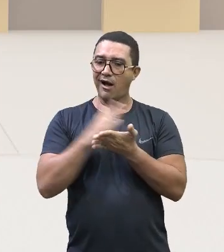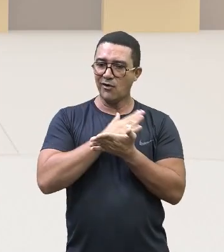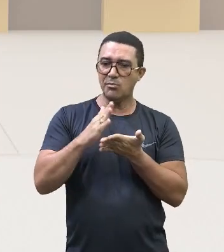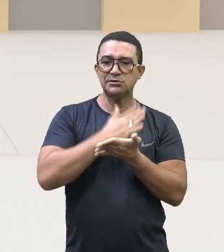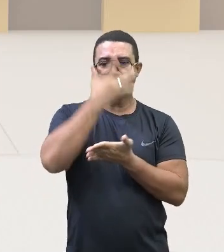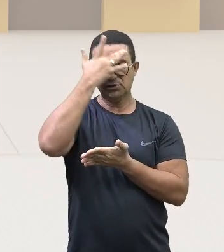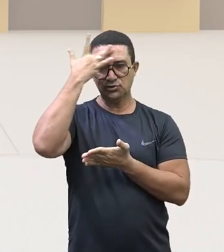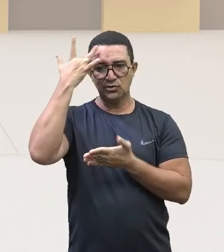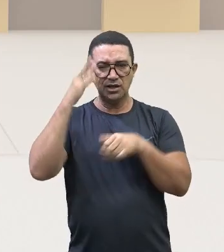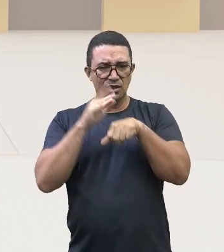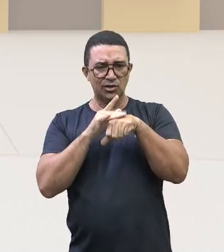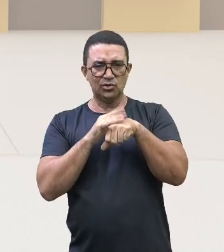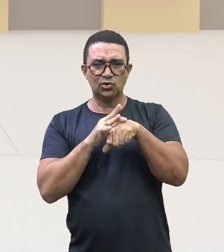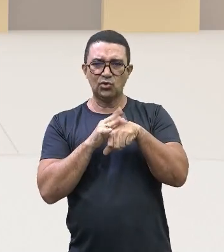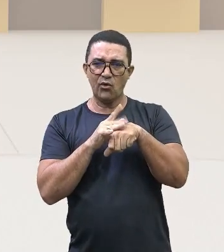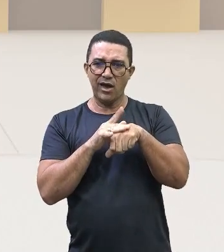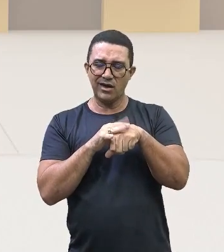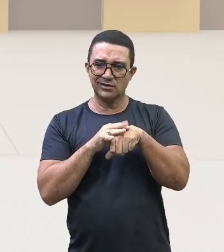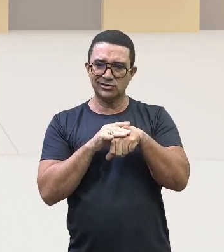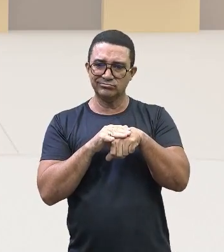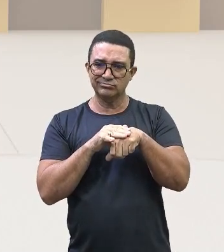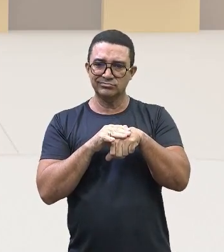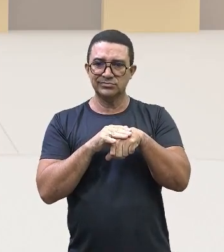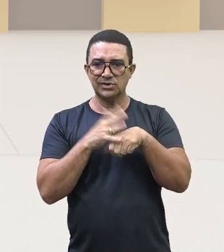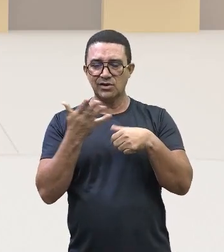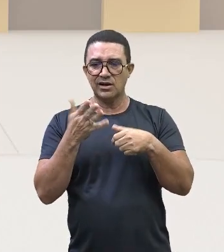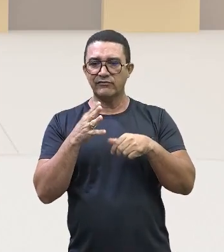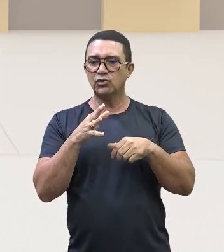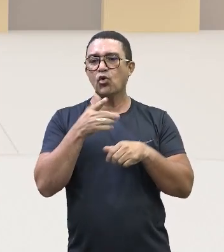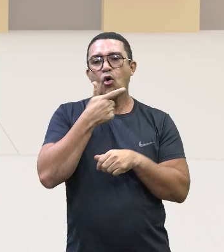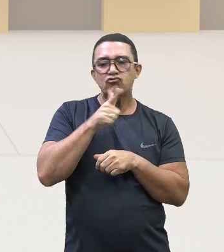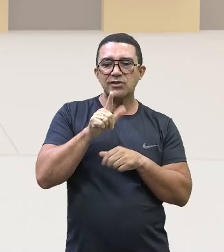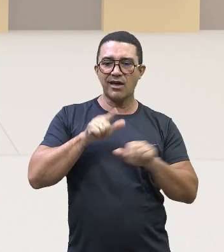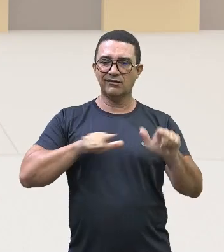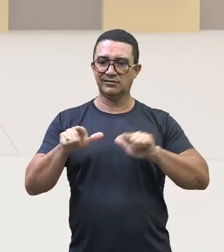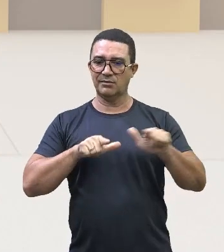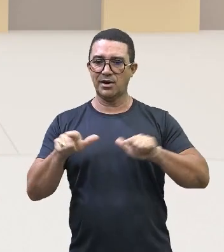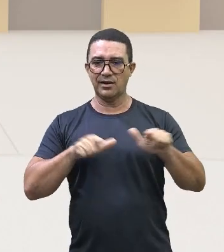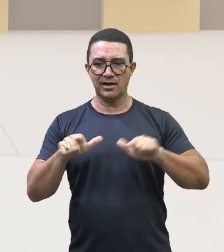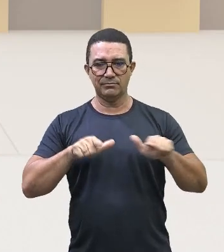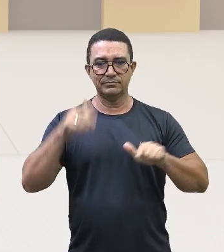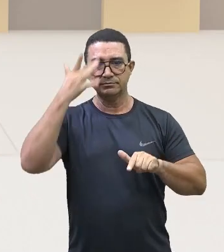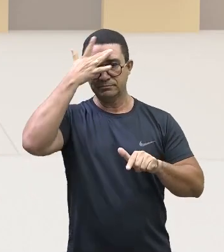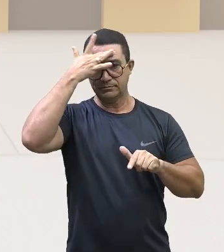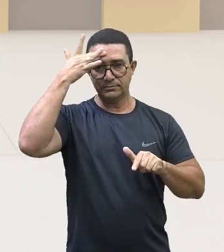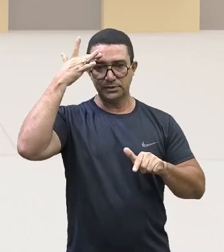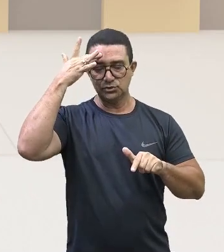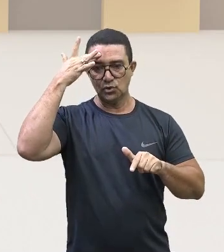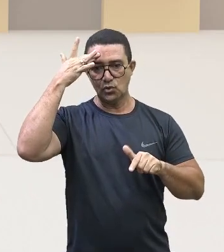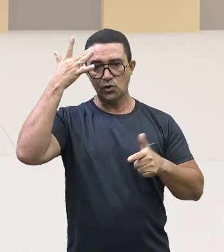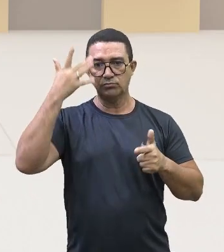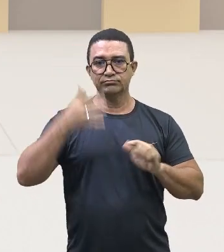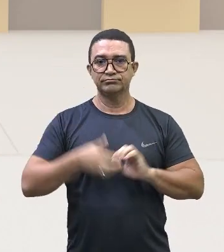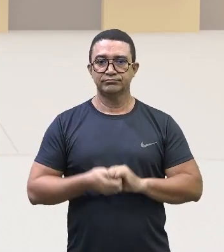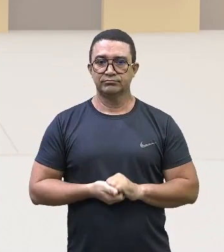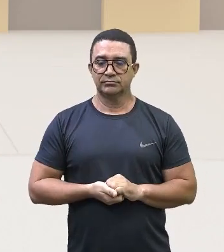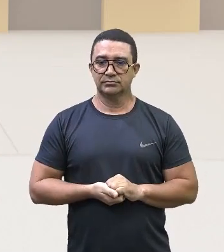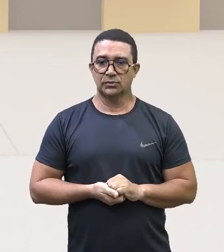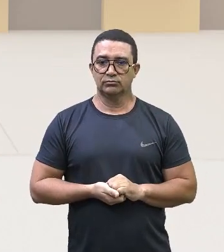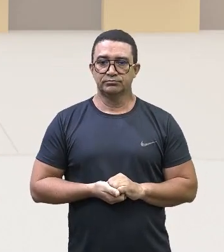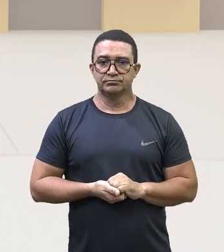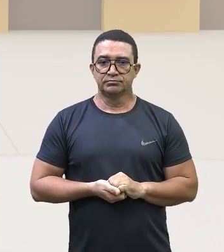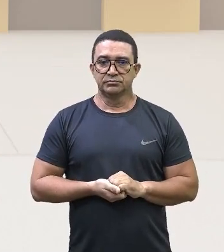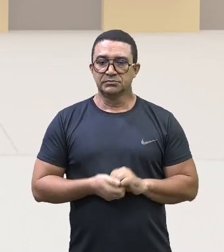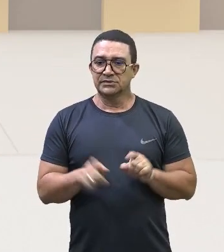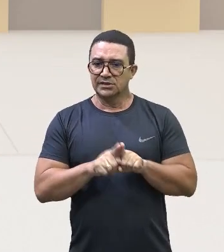ou seja, tira aquela atividade diária, o exercício do trabalho,